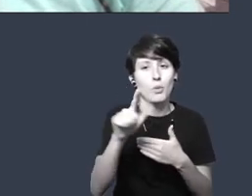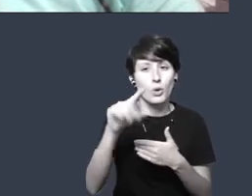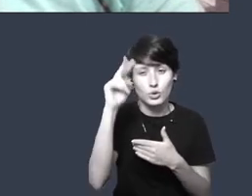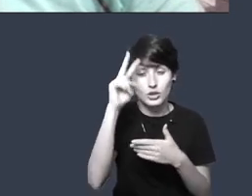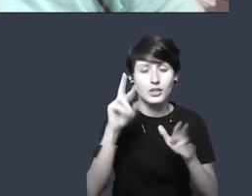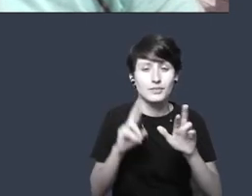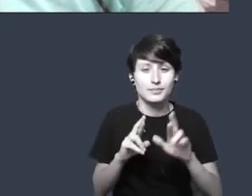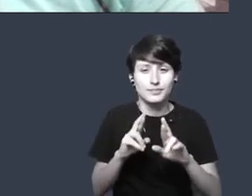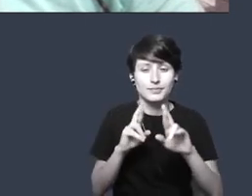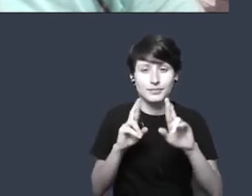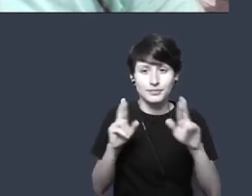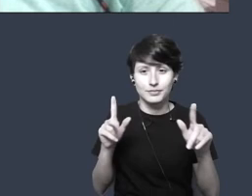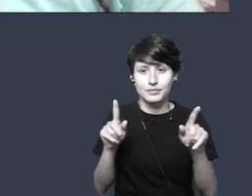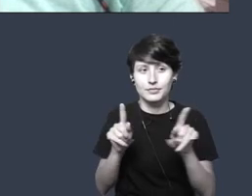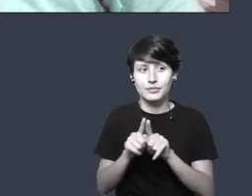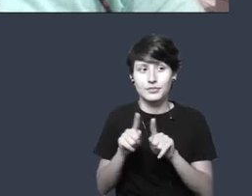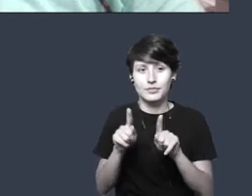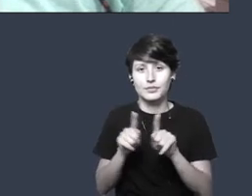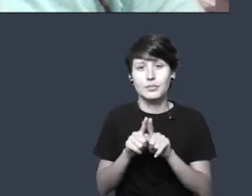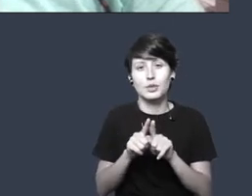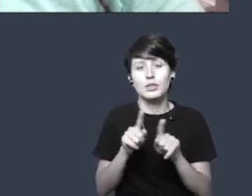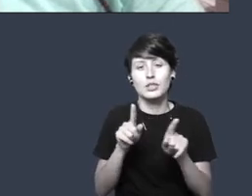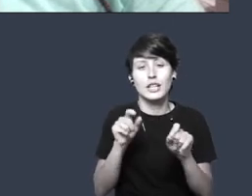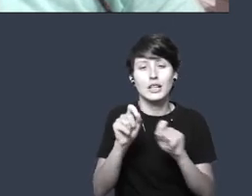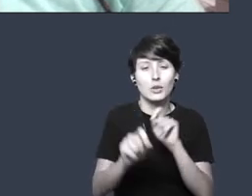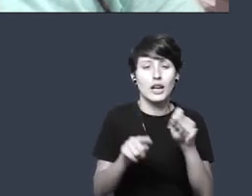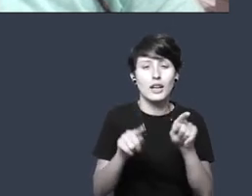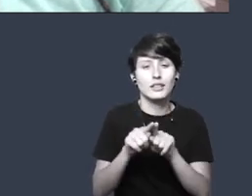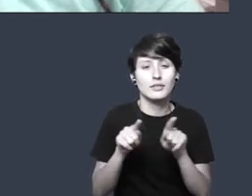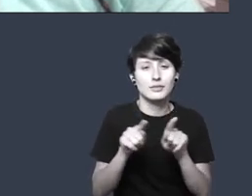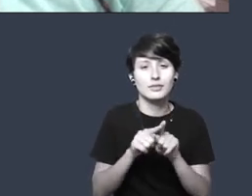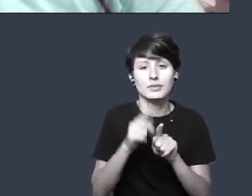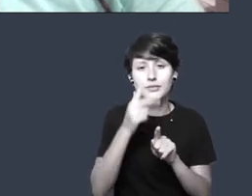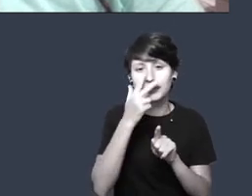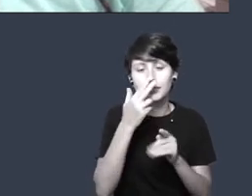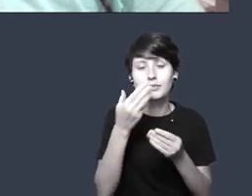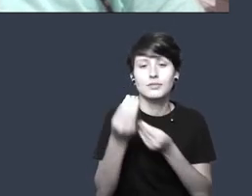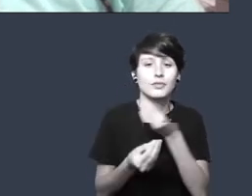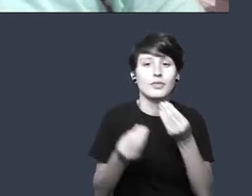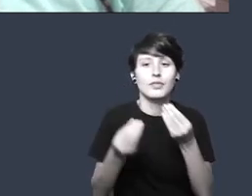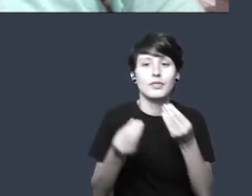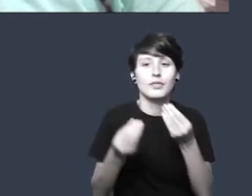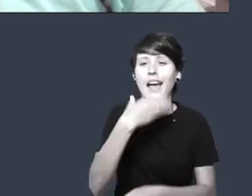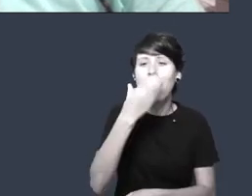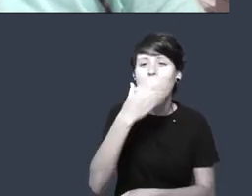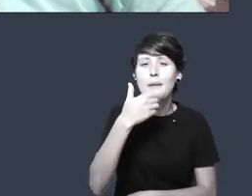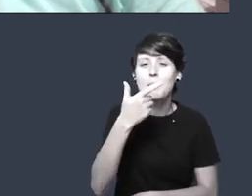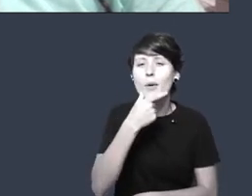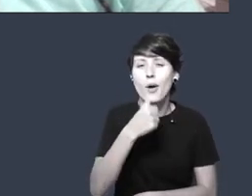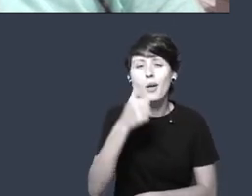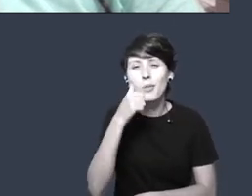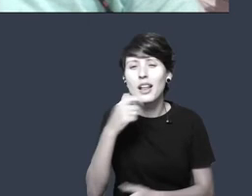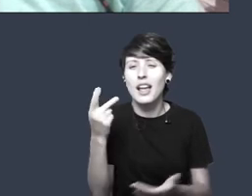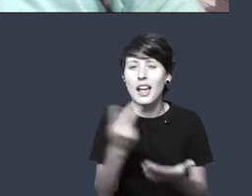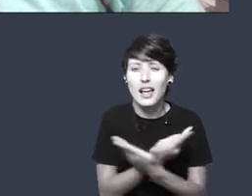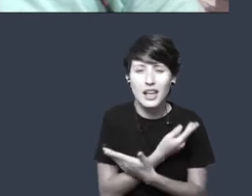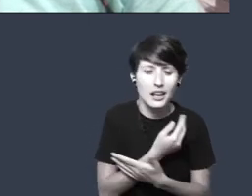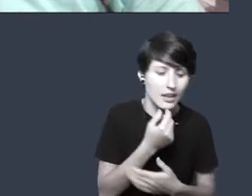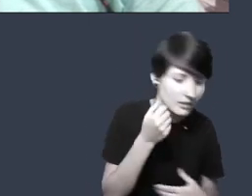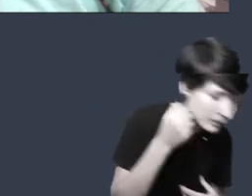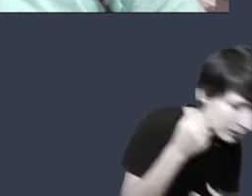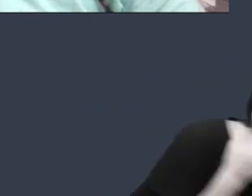também, que foi a história do cartão de crédito da Apple, em que teve um marido e uma mulher, em que eles... Né, eles